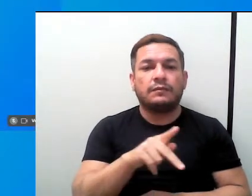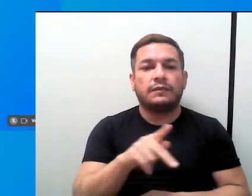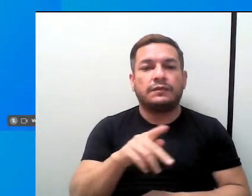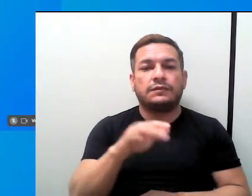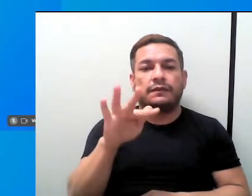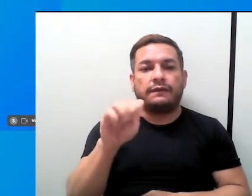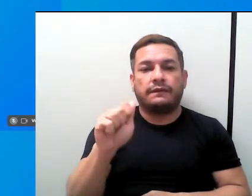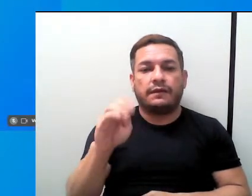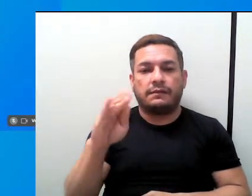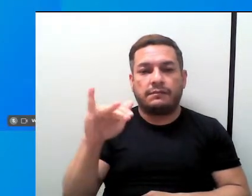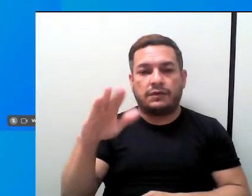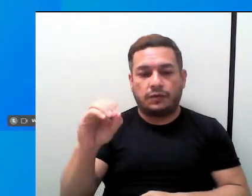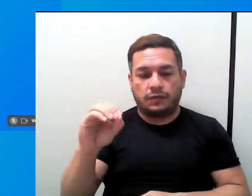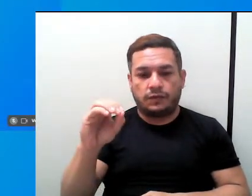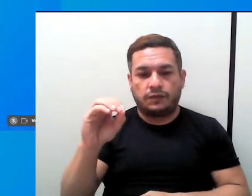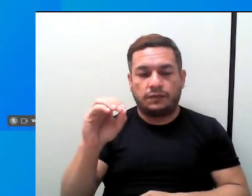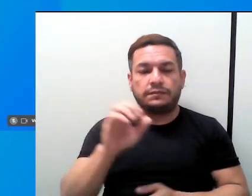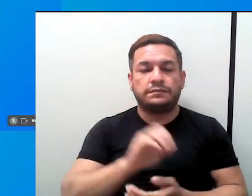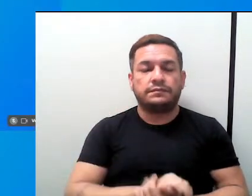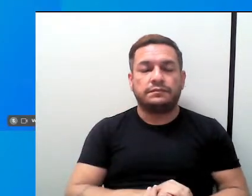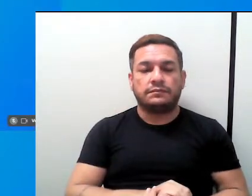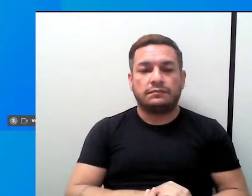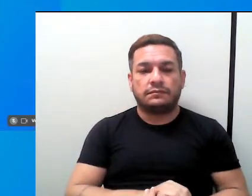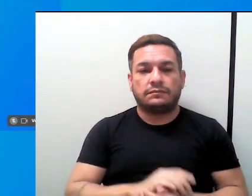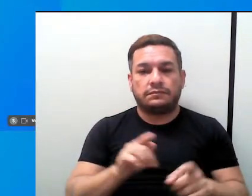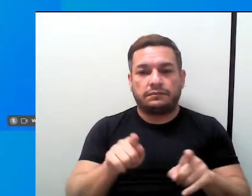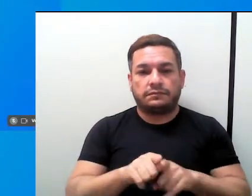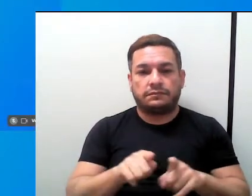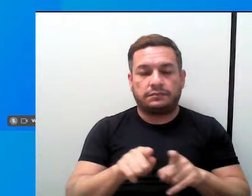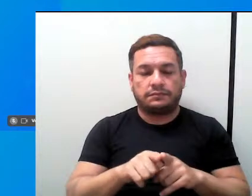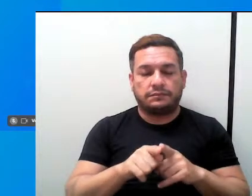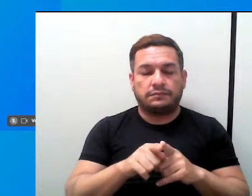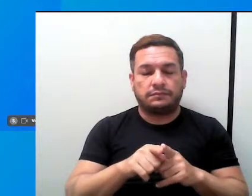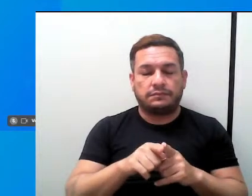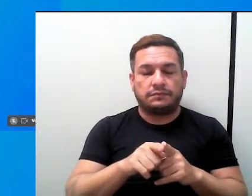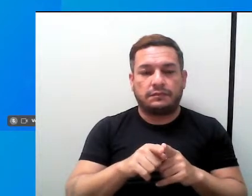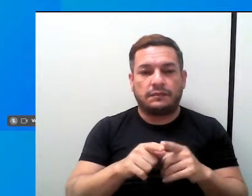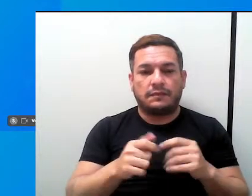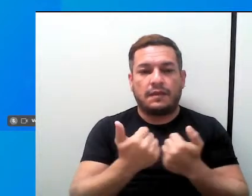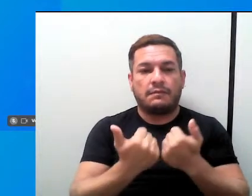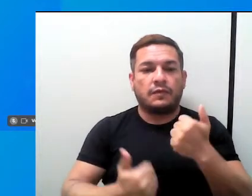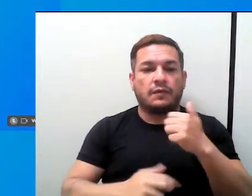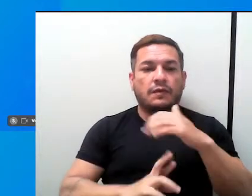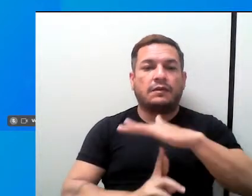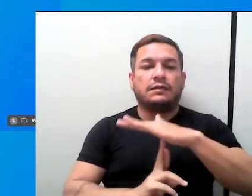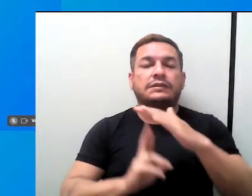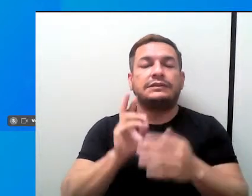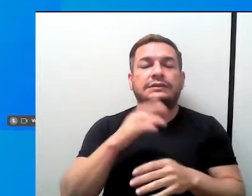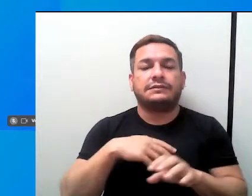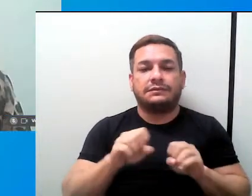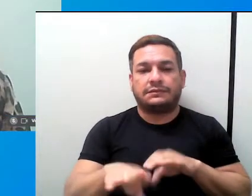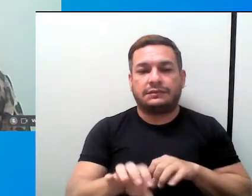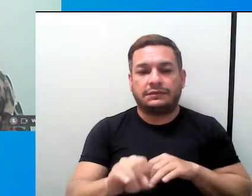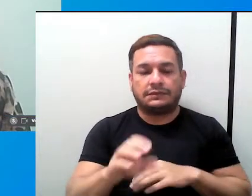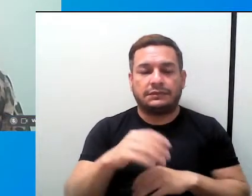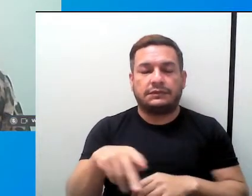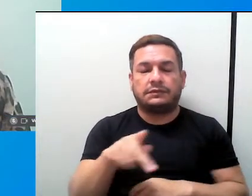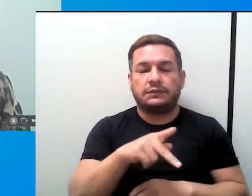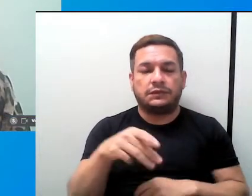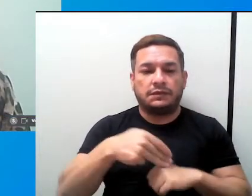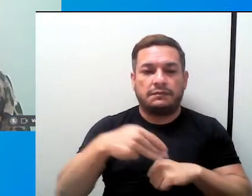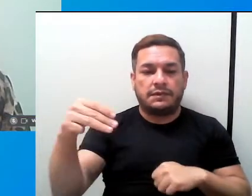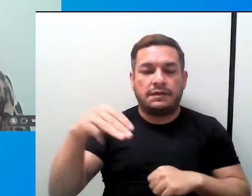Storck de Oliveira, e a pró-reitora de ensino do IFAC, a professora mestre Maria